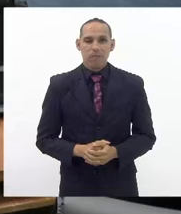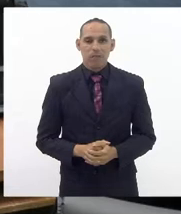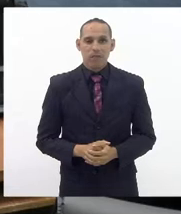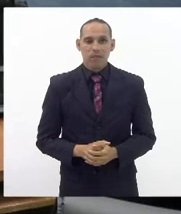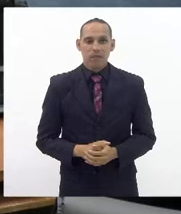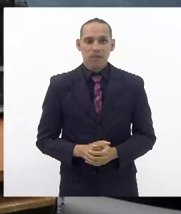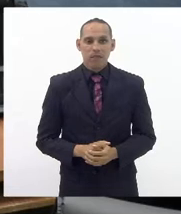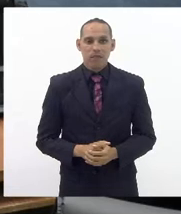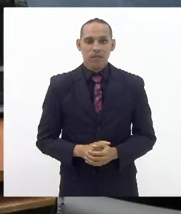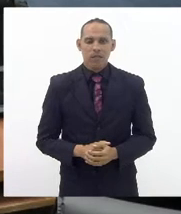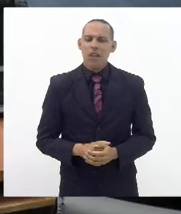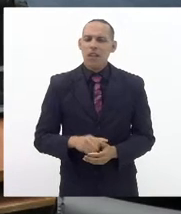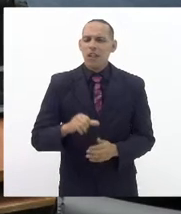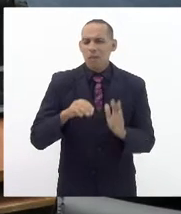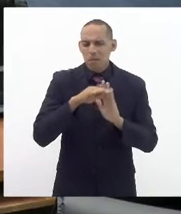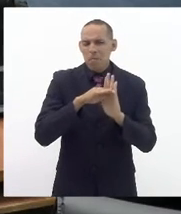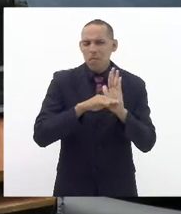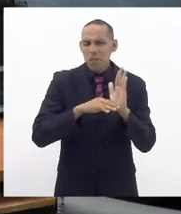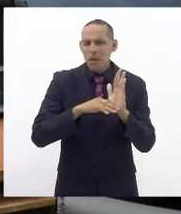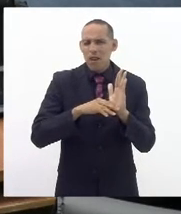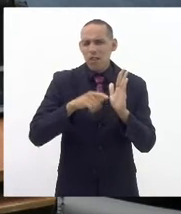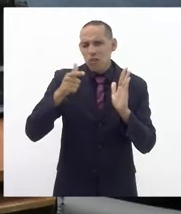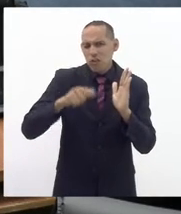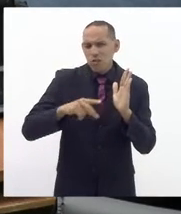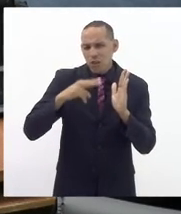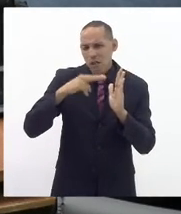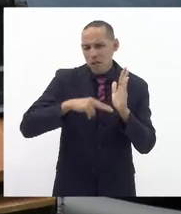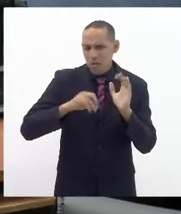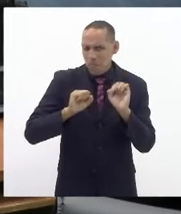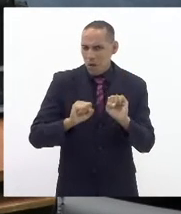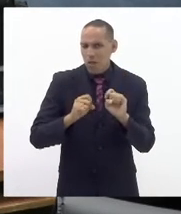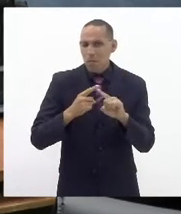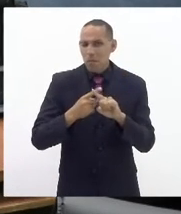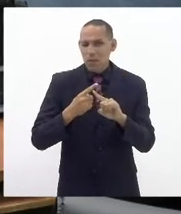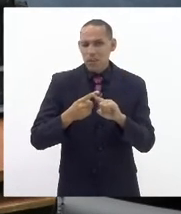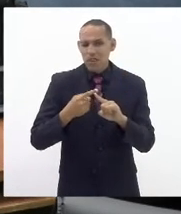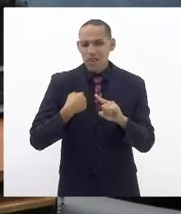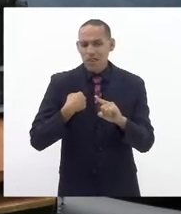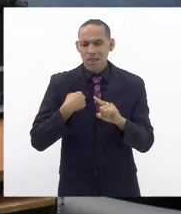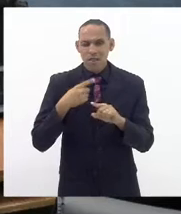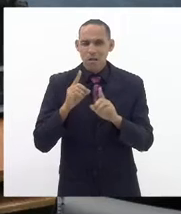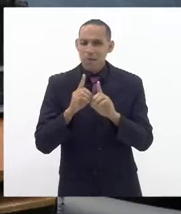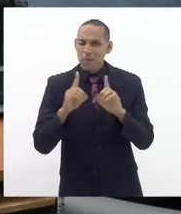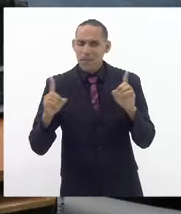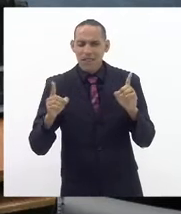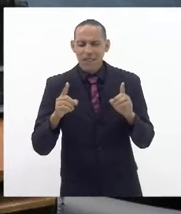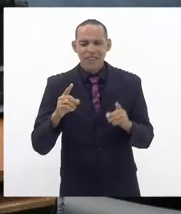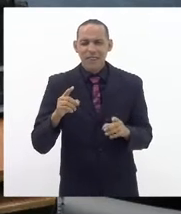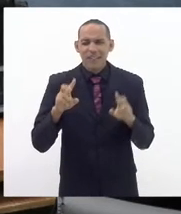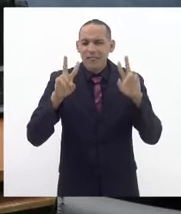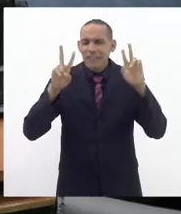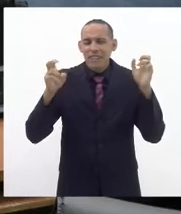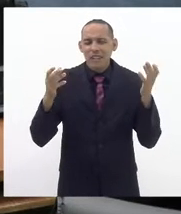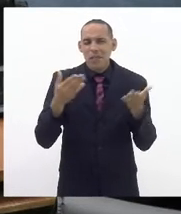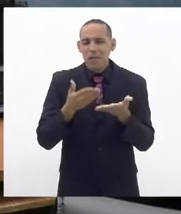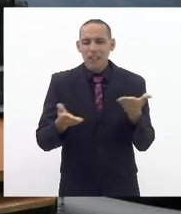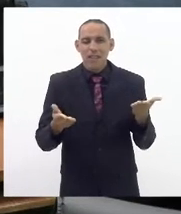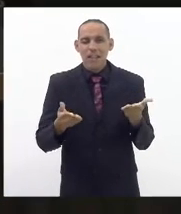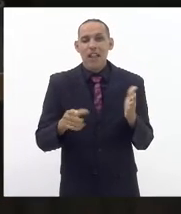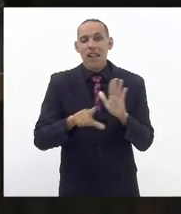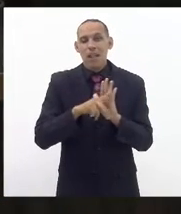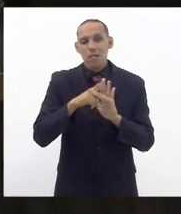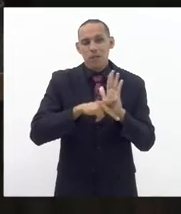Presidente, você pode repetir a pauta que deu, eu não consegui aqui pegar, estou remoto. Qual é o tema? Projeto de lei